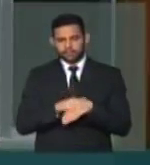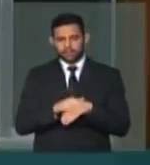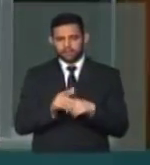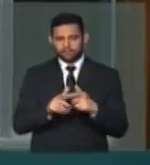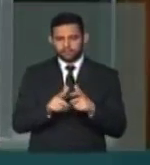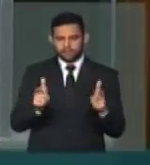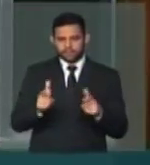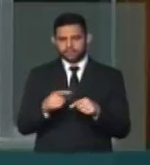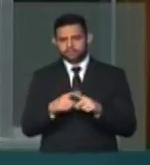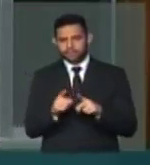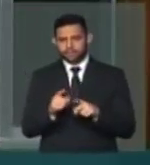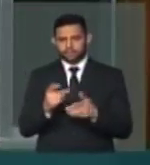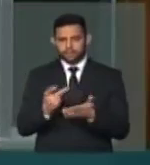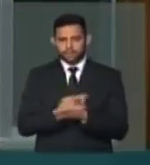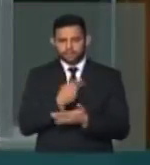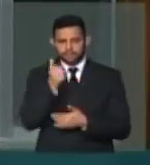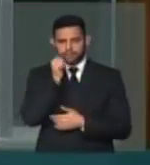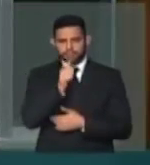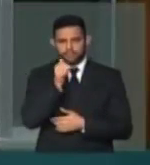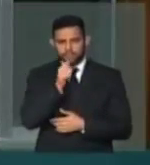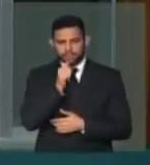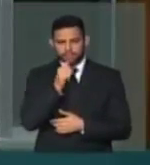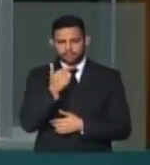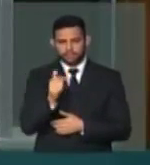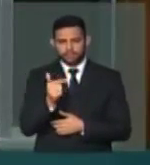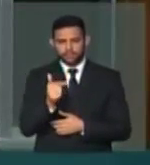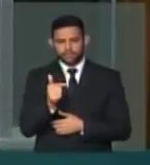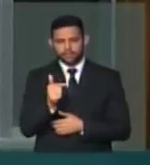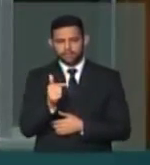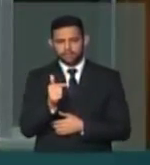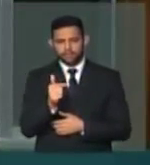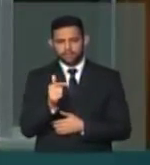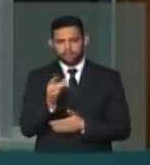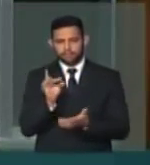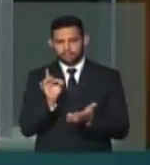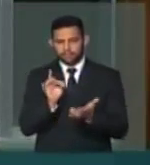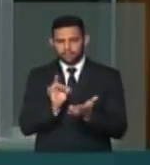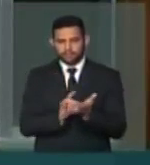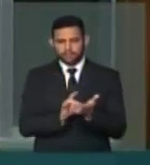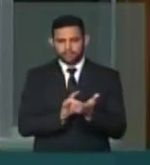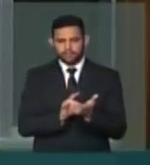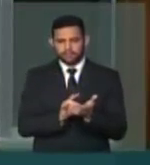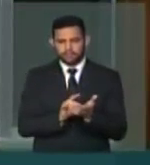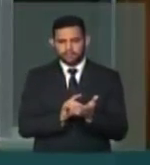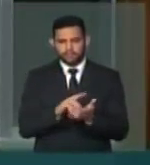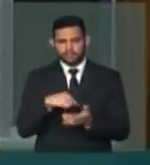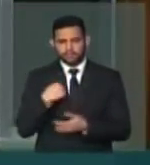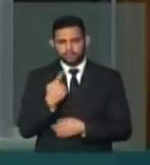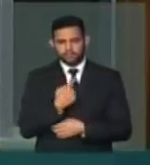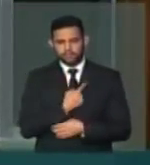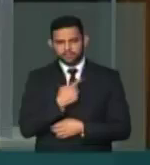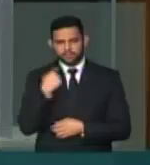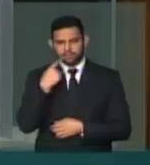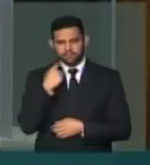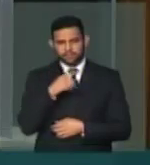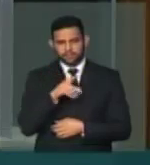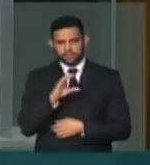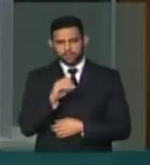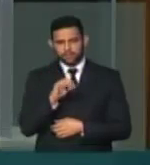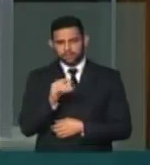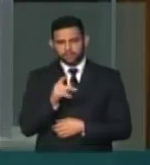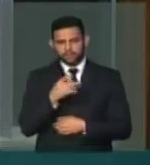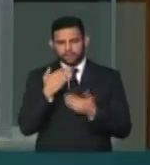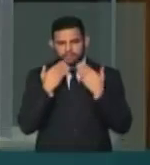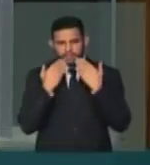vence. Mas no caso das mulheres, não é verdadeiro o que o nosso deputado Caetano colocou,